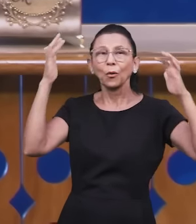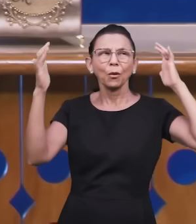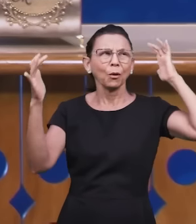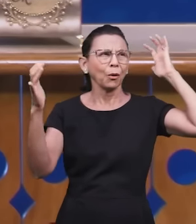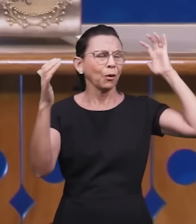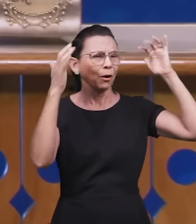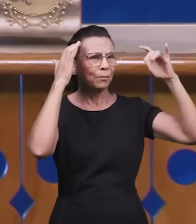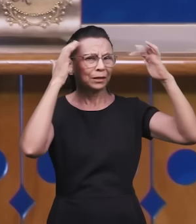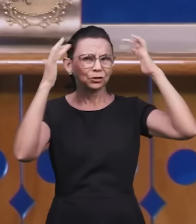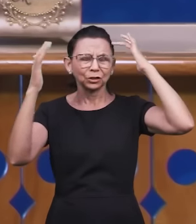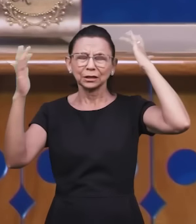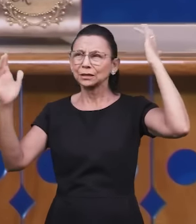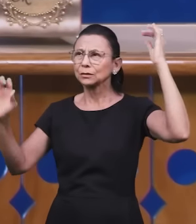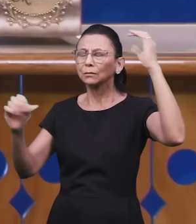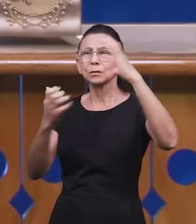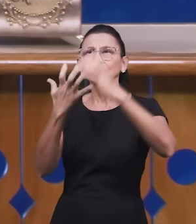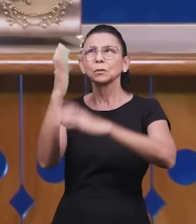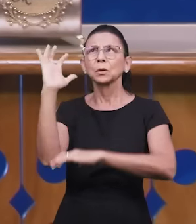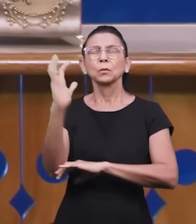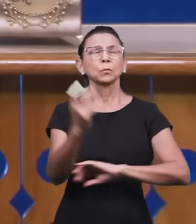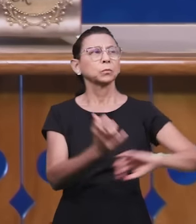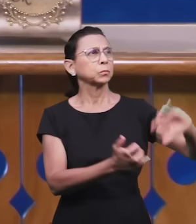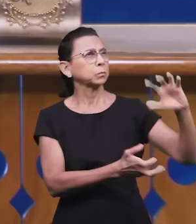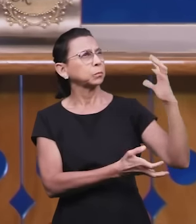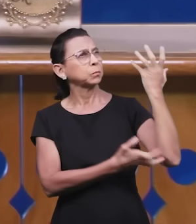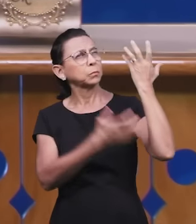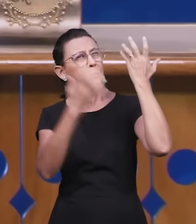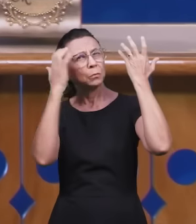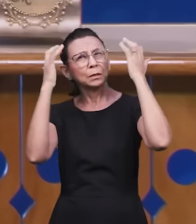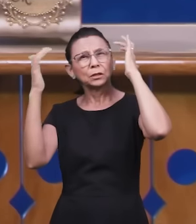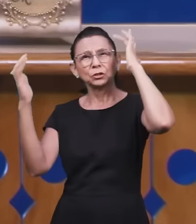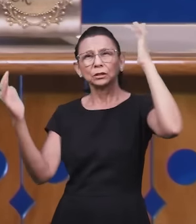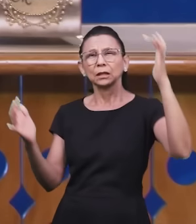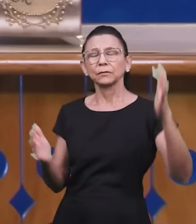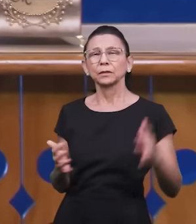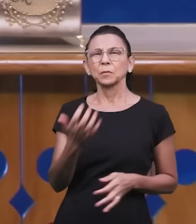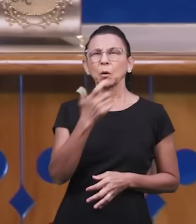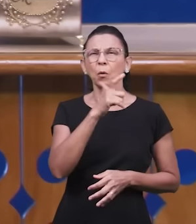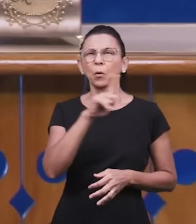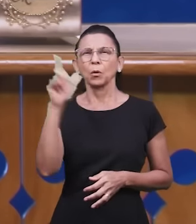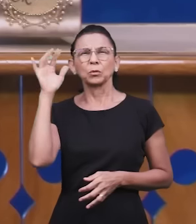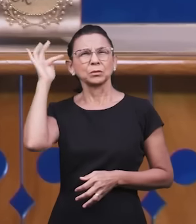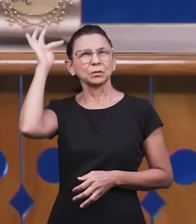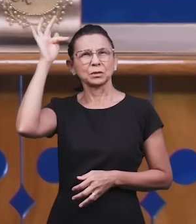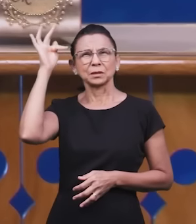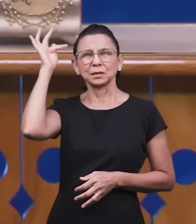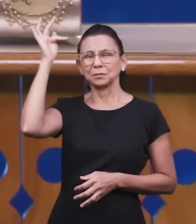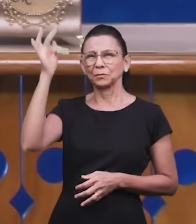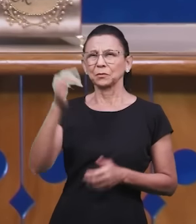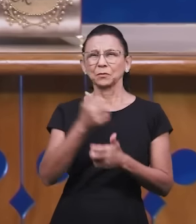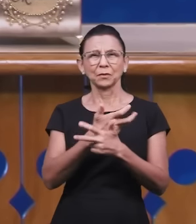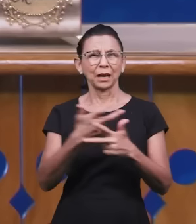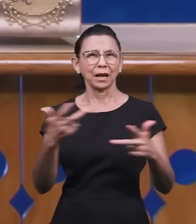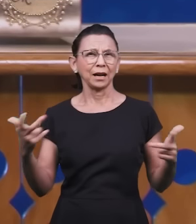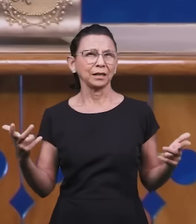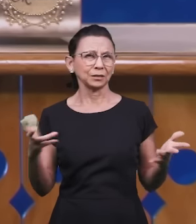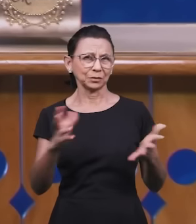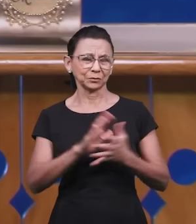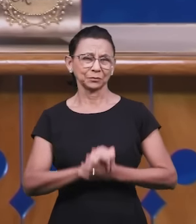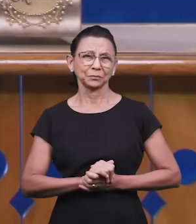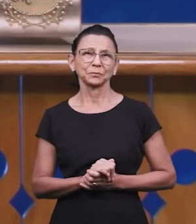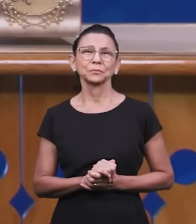tinha acerca da própria natureza. E tanto ele quanto outros que vieram, Anaximandro,